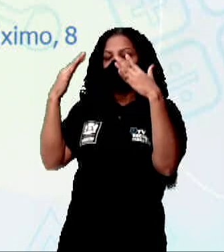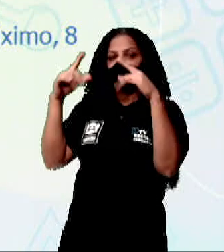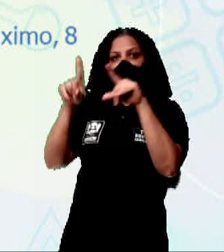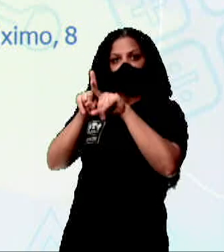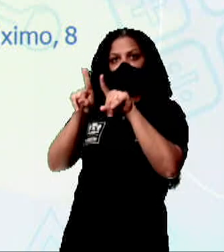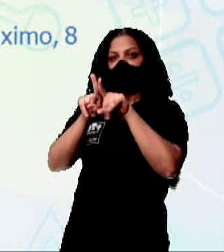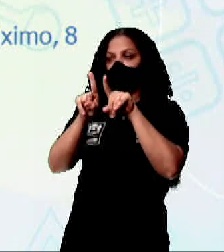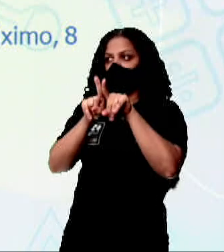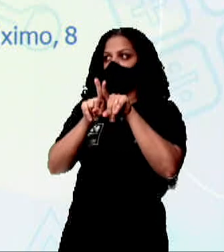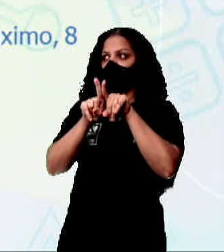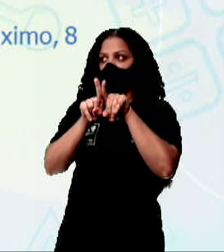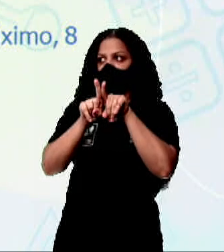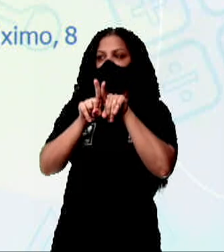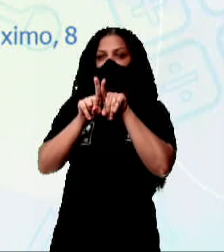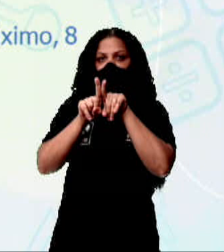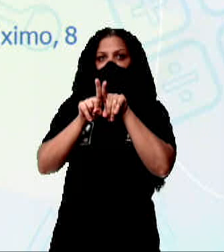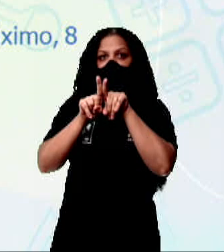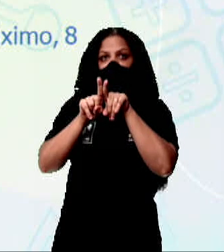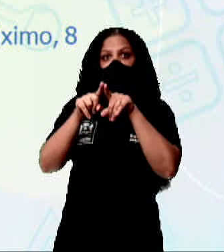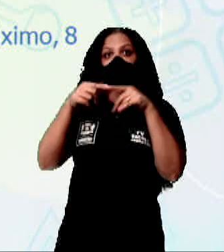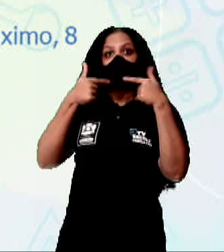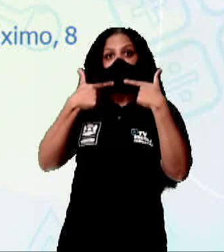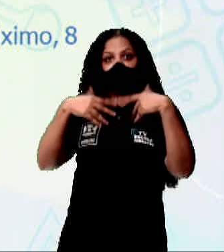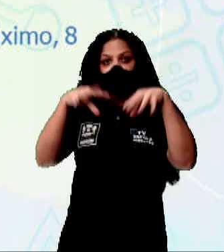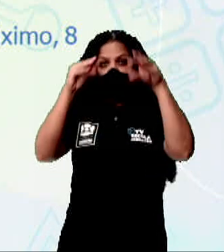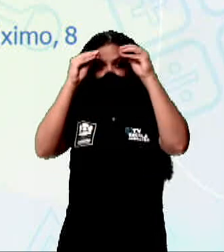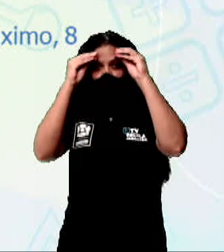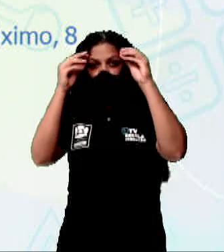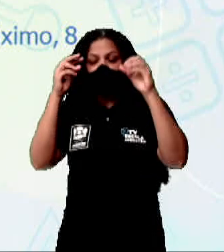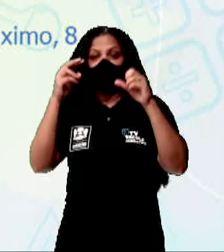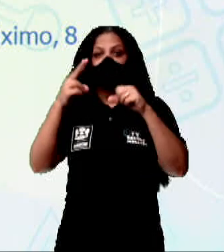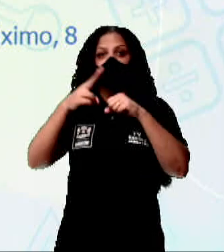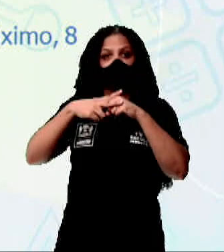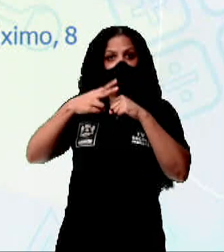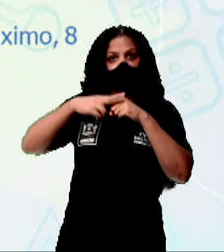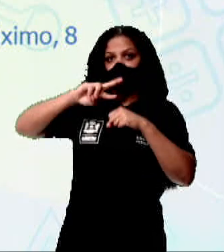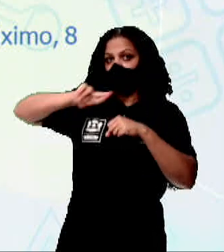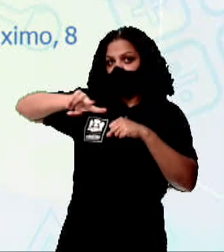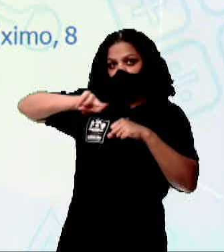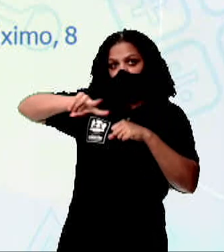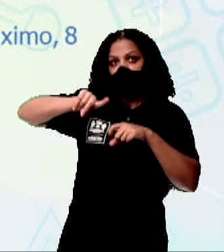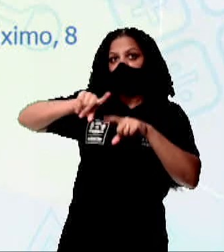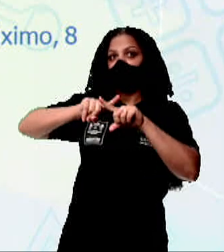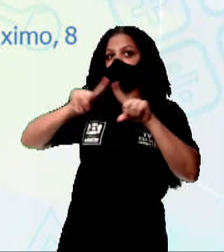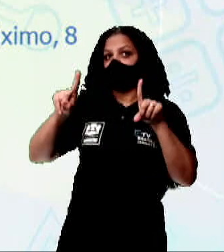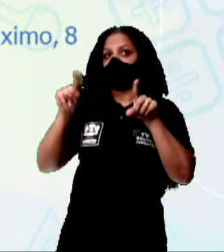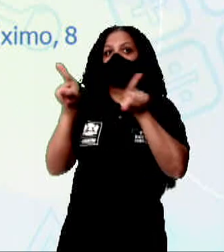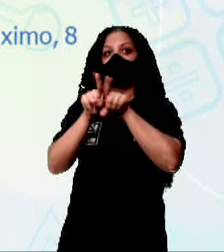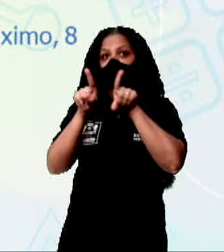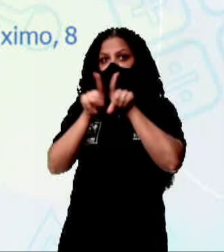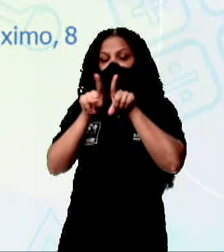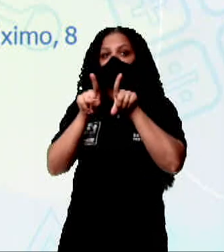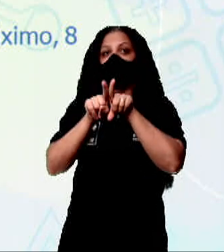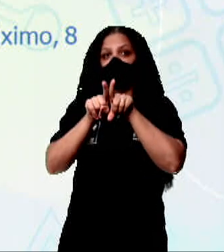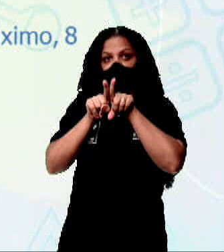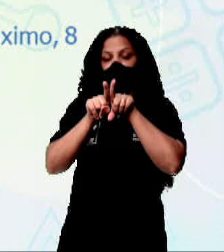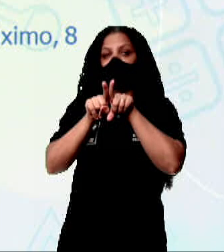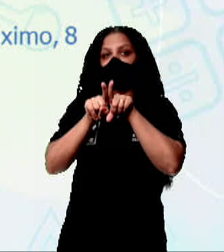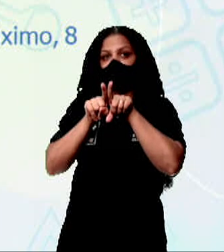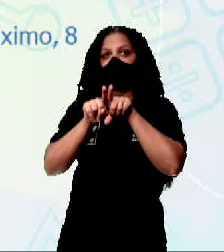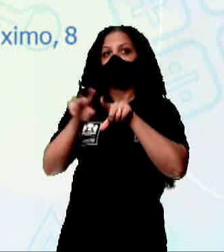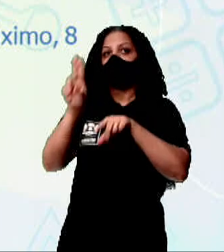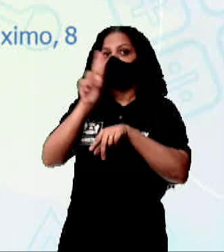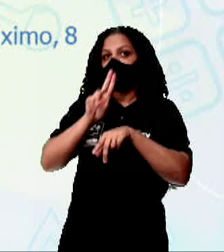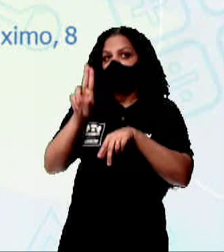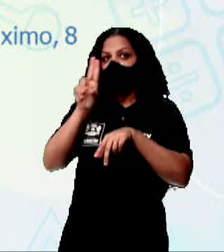aqui da linguagem não verbal da imagem, certo? Mas ele ultrapassou a